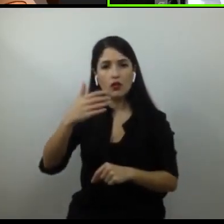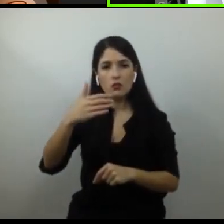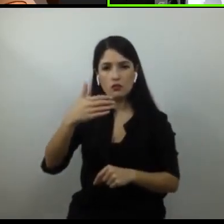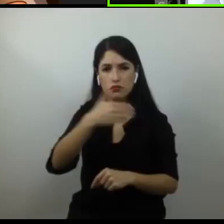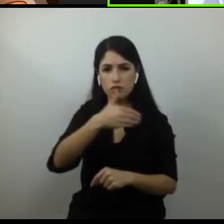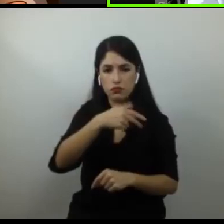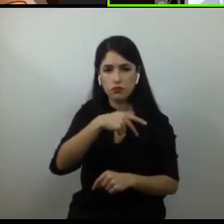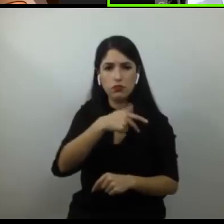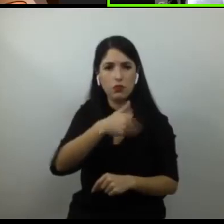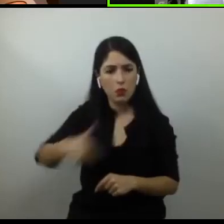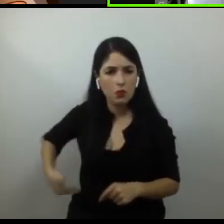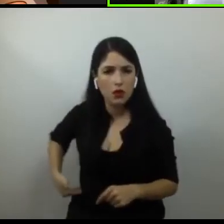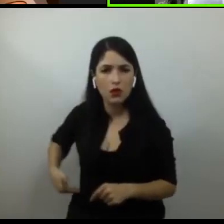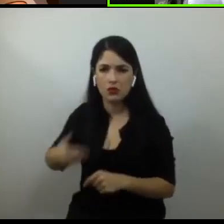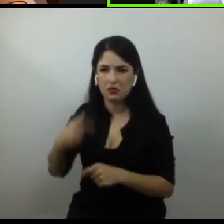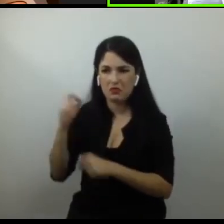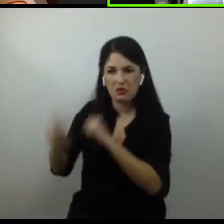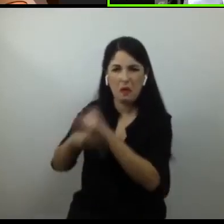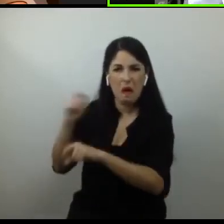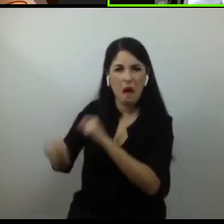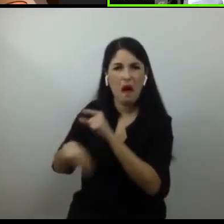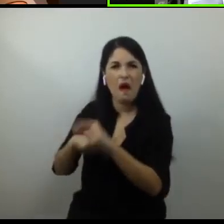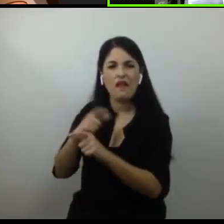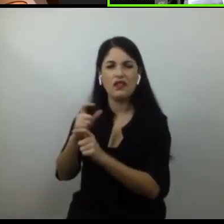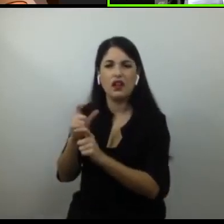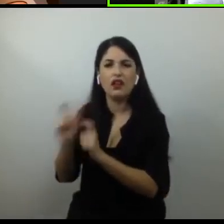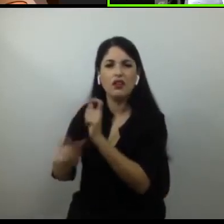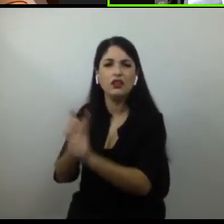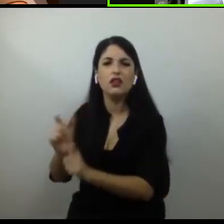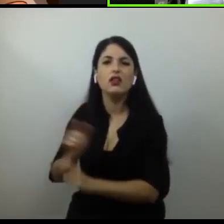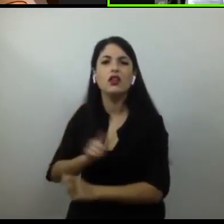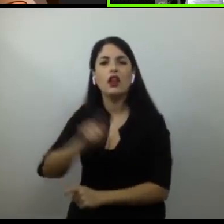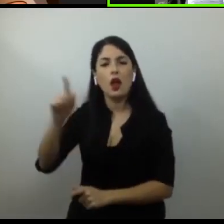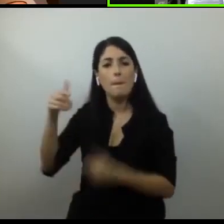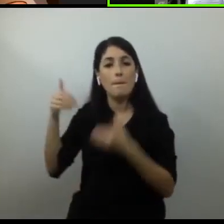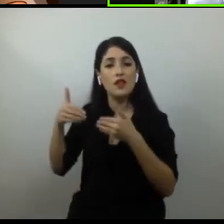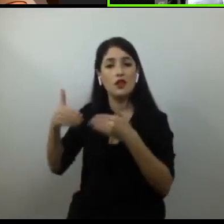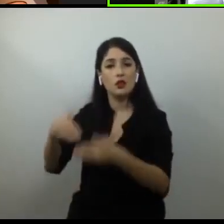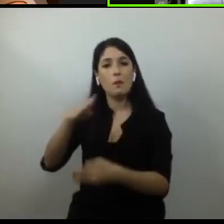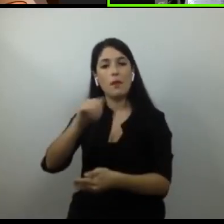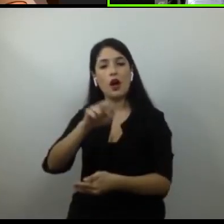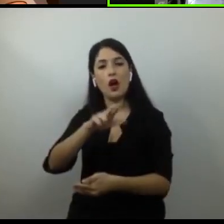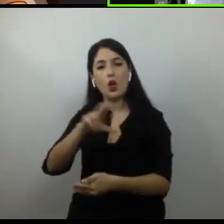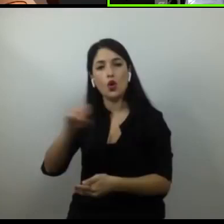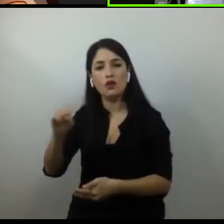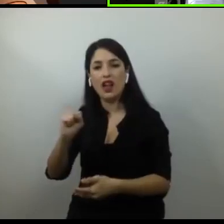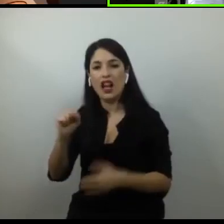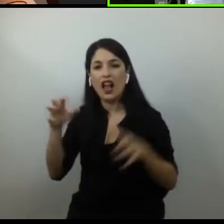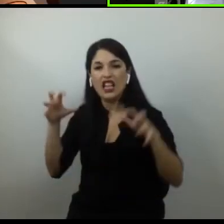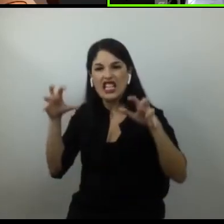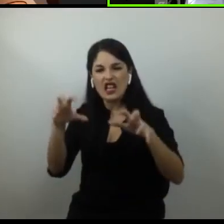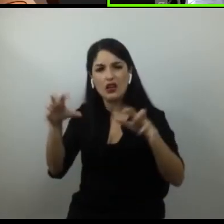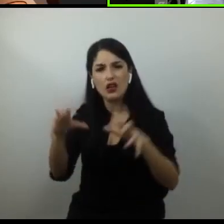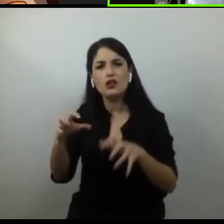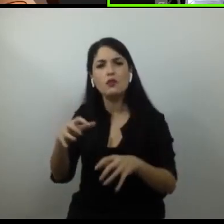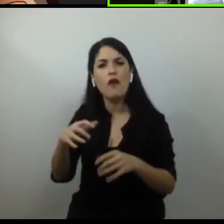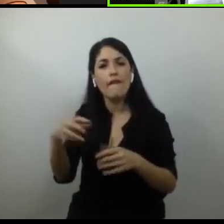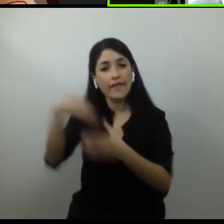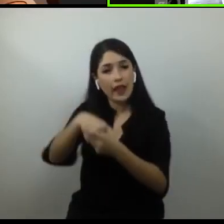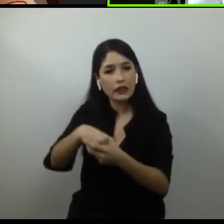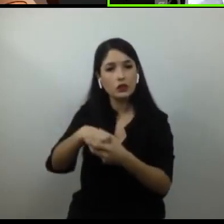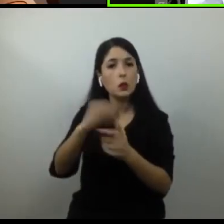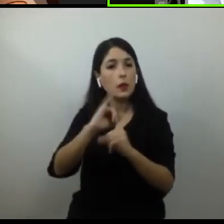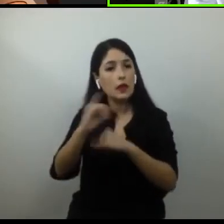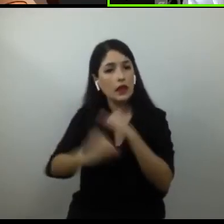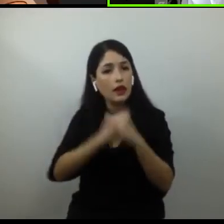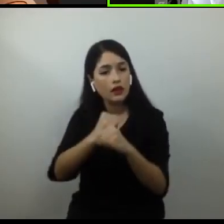na sua posse no TSE, chamou isso de terrorismo virtual. Eu estou até aqui desafiando os nossos colegas